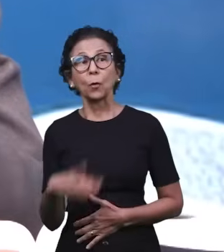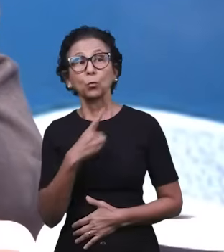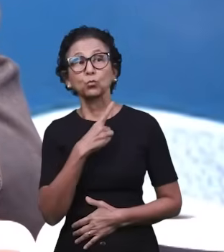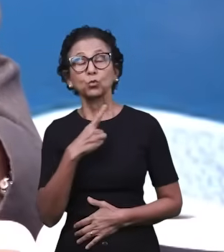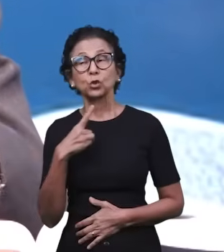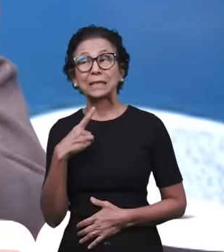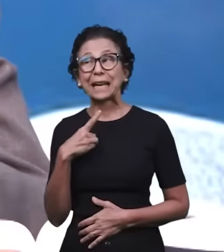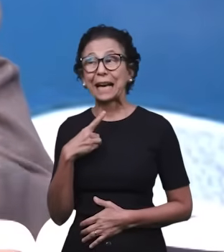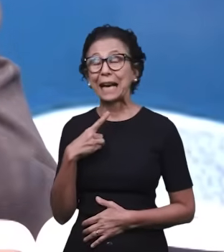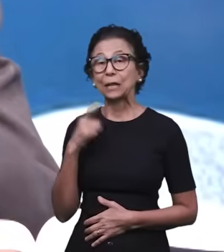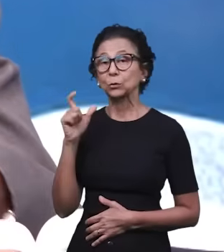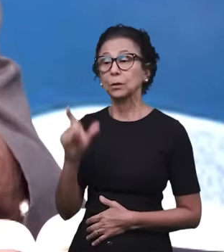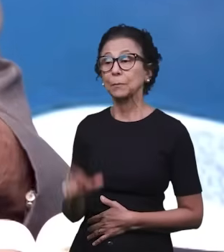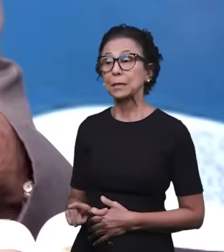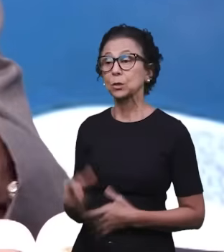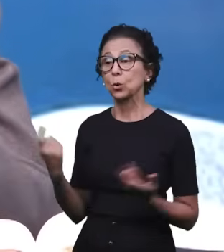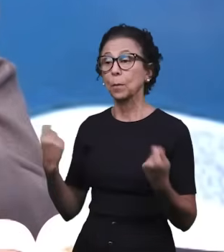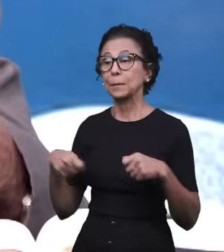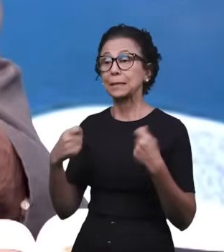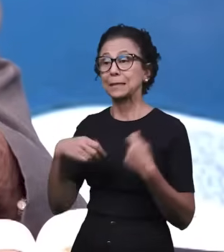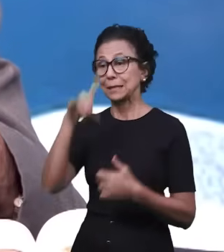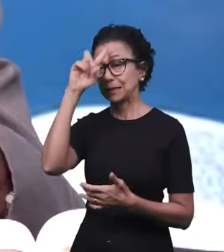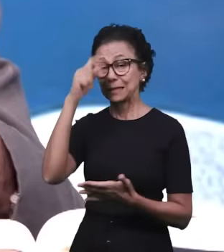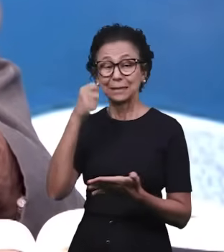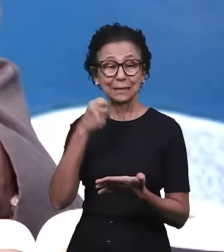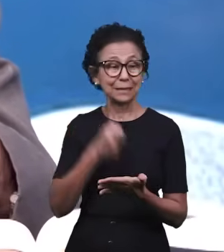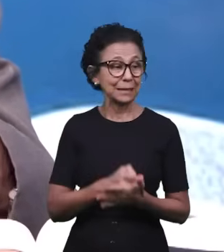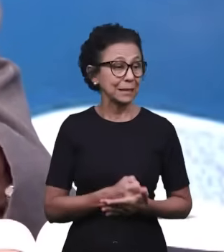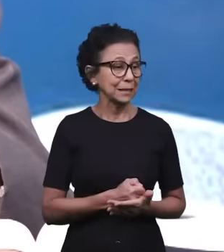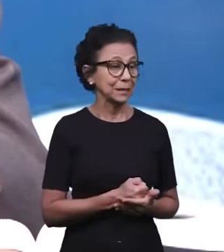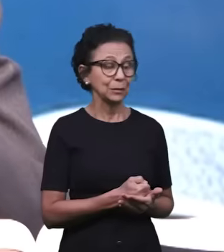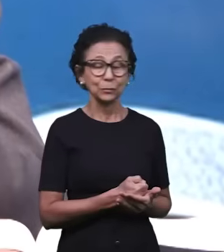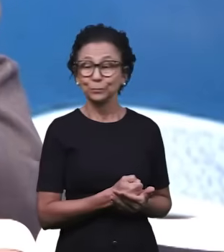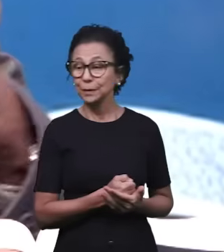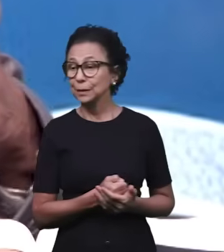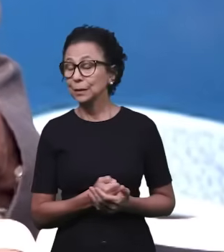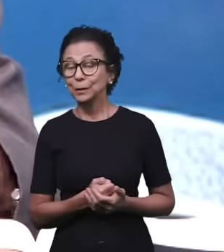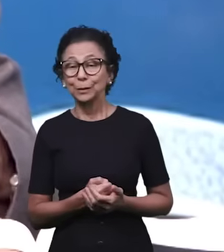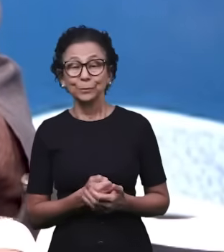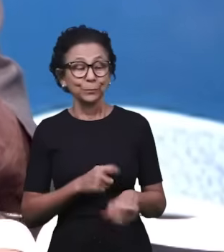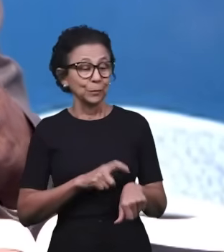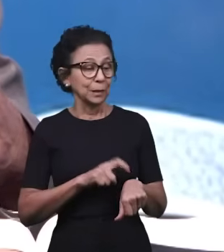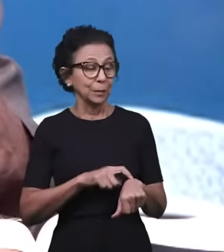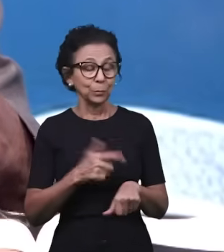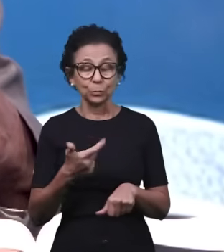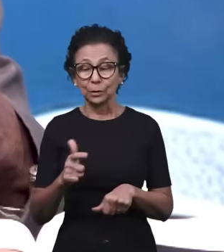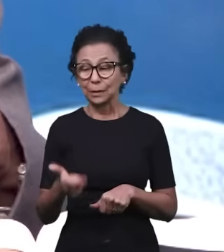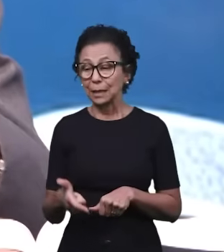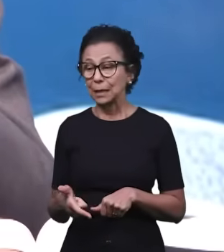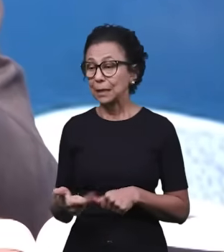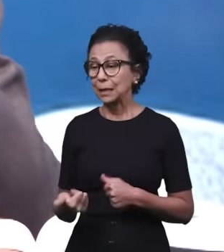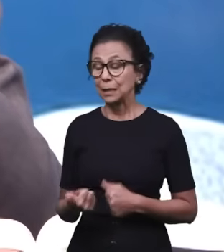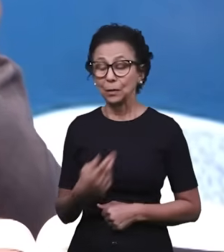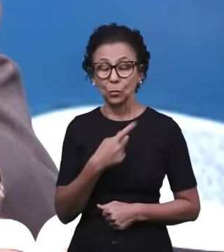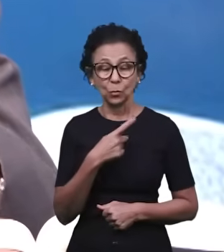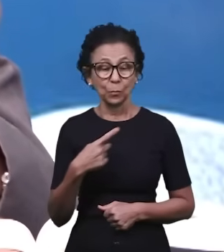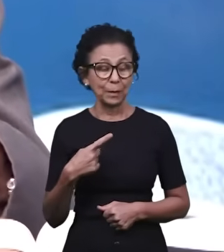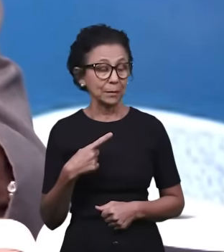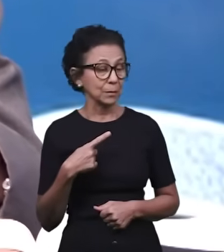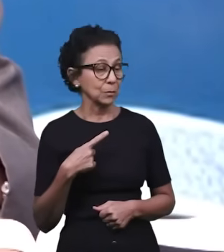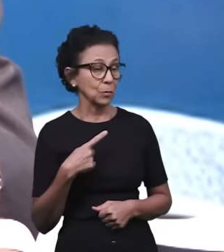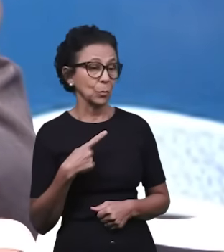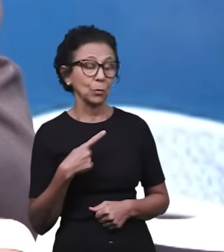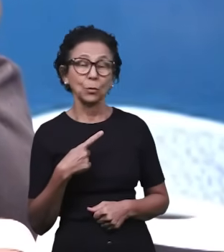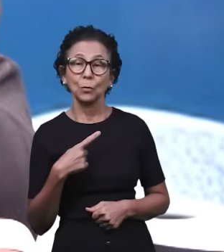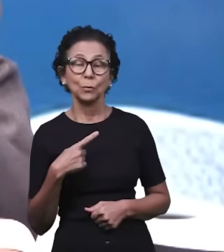decisão urgente, não tem tempo de consultar ali o pastor na hora. O que é que ele deve fazer então a nível